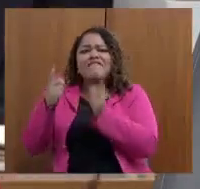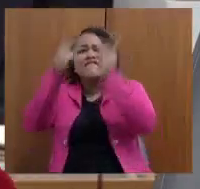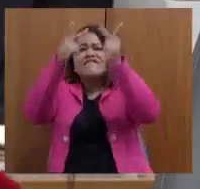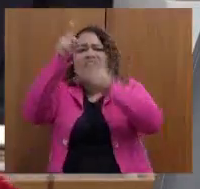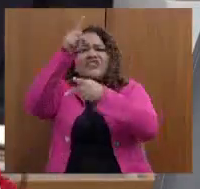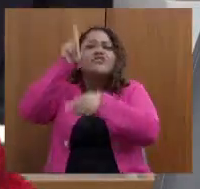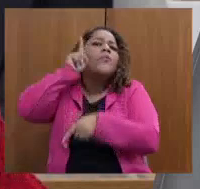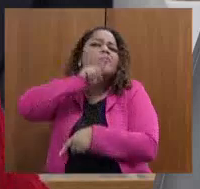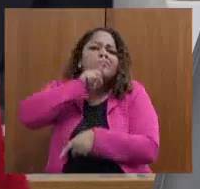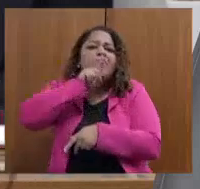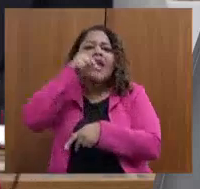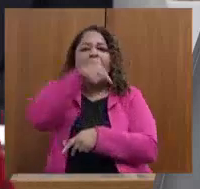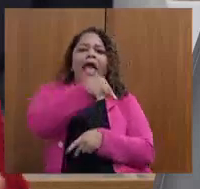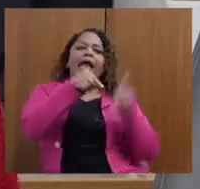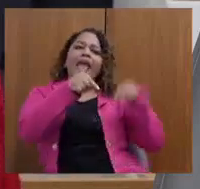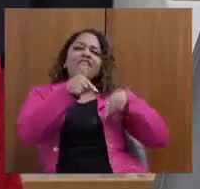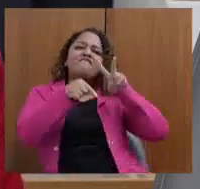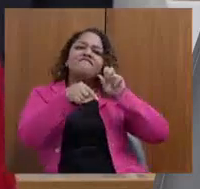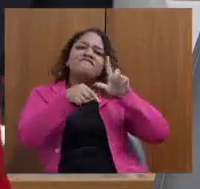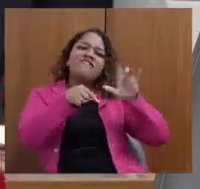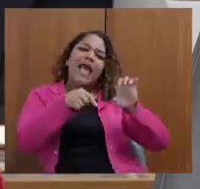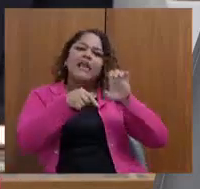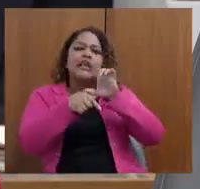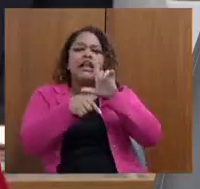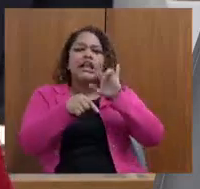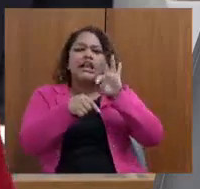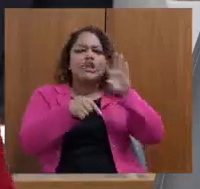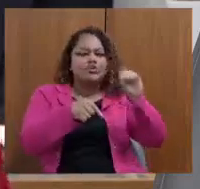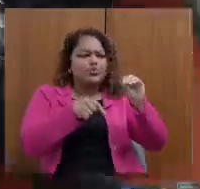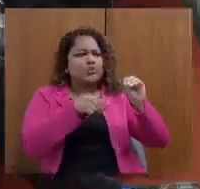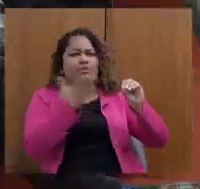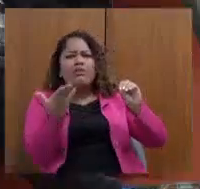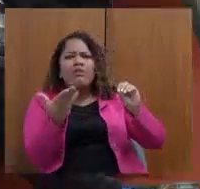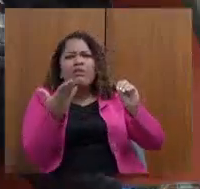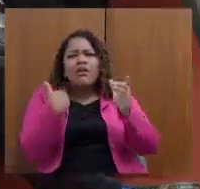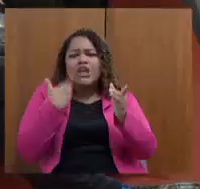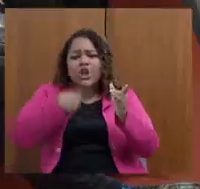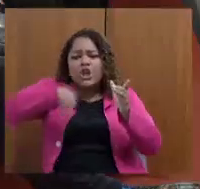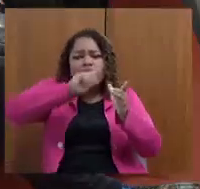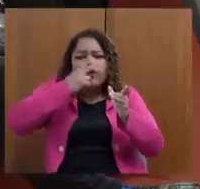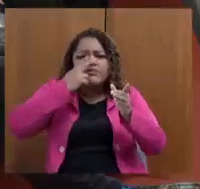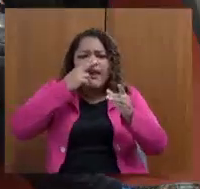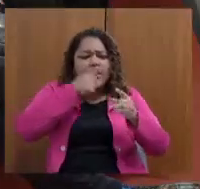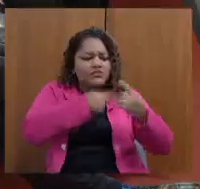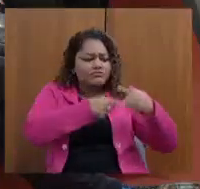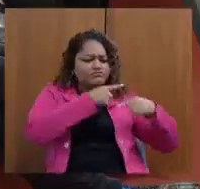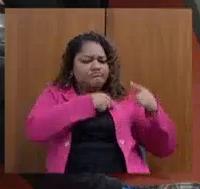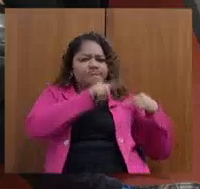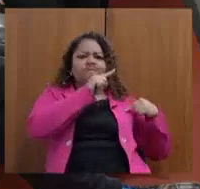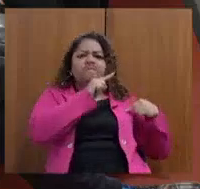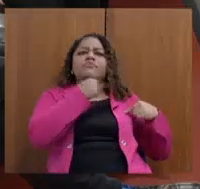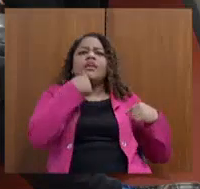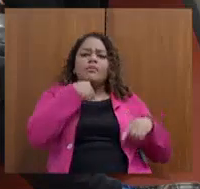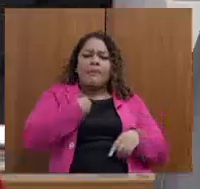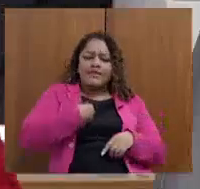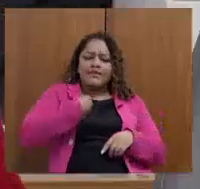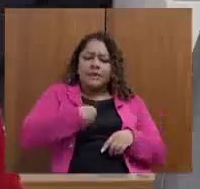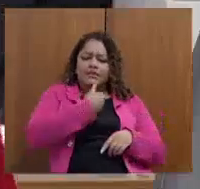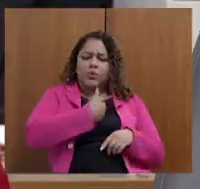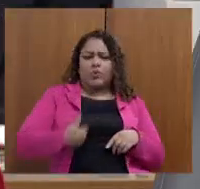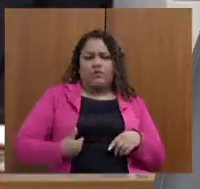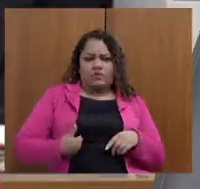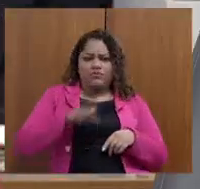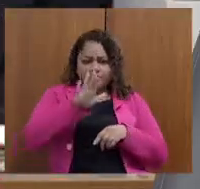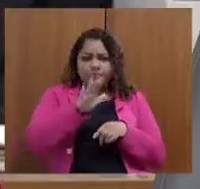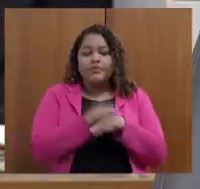importante e a gente recuando da nossa participação é estatal aí sobre o Vale do Jequitinhonha onde